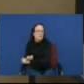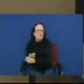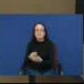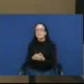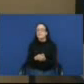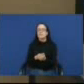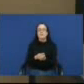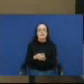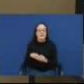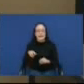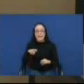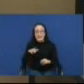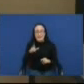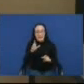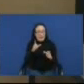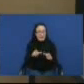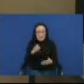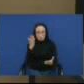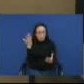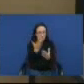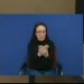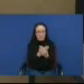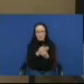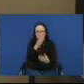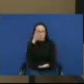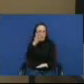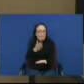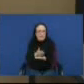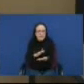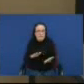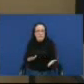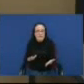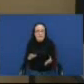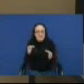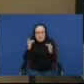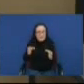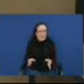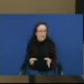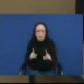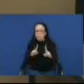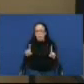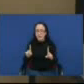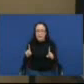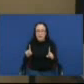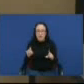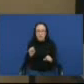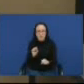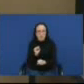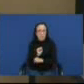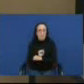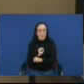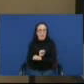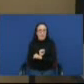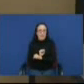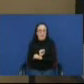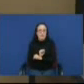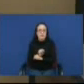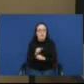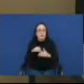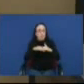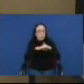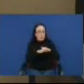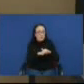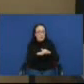Não existe decisão ainda desse processo. Esse processo ainda é suspenso. Não sabemos se